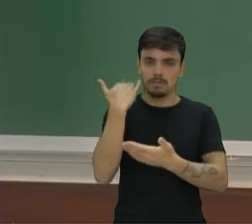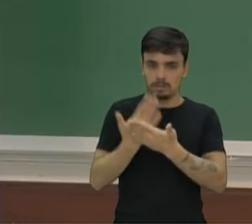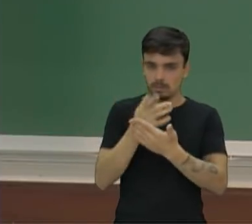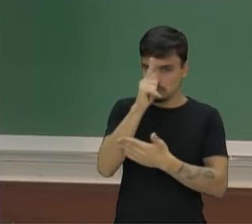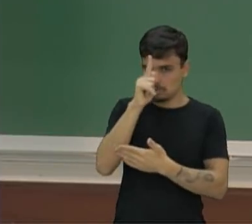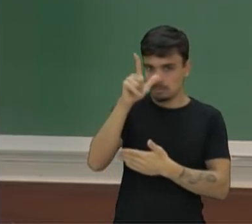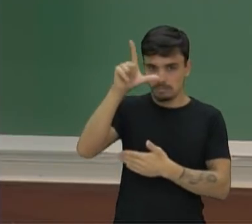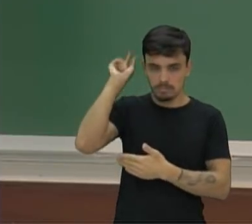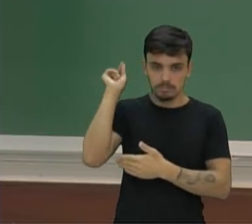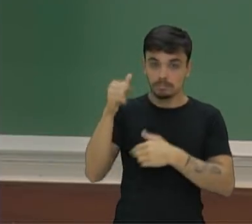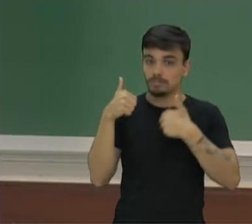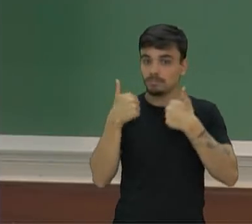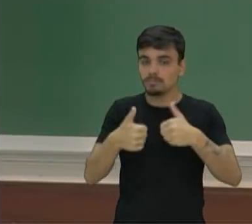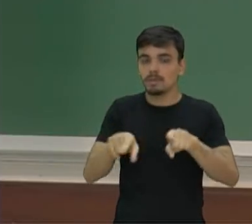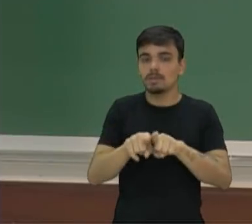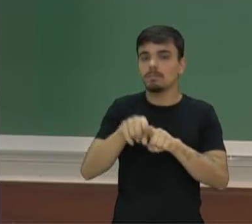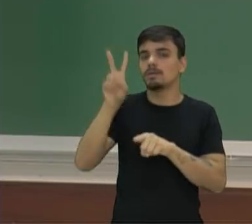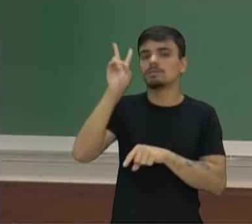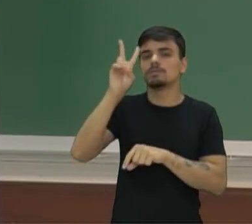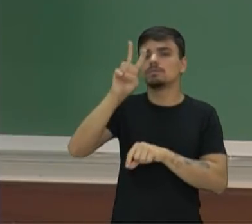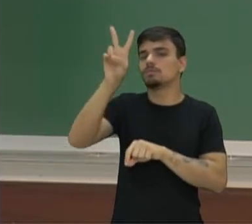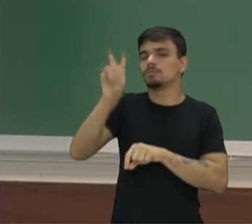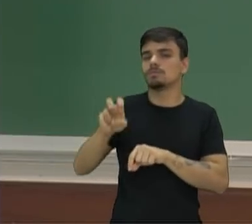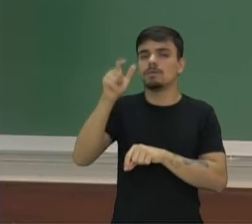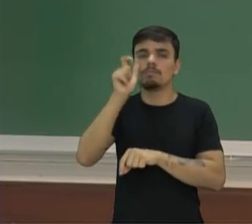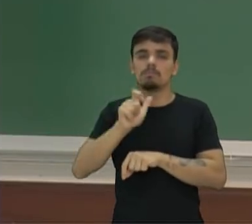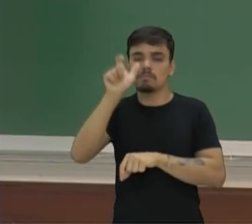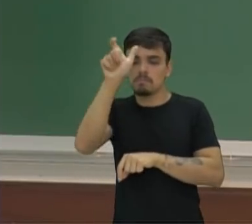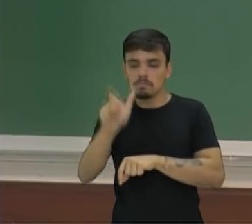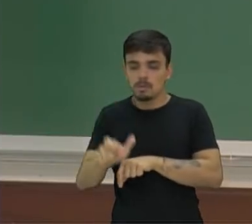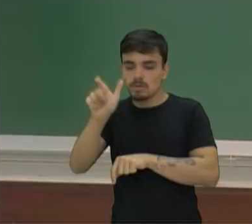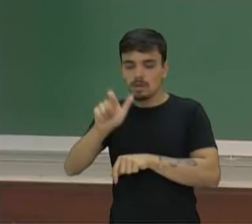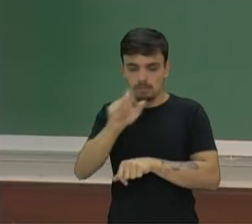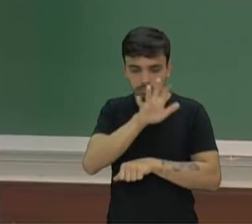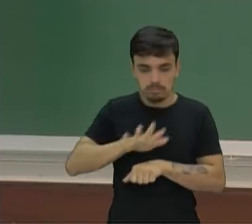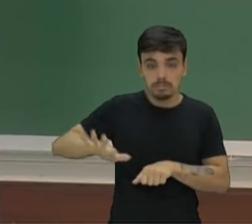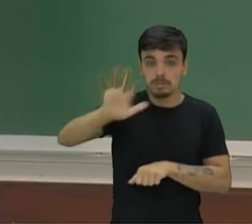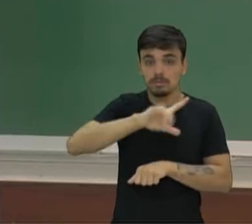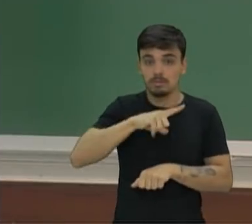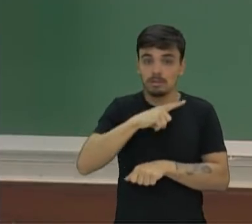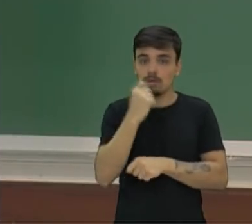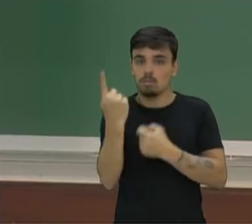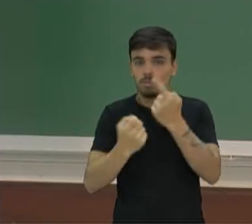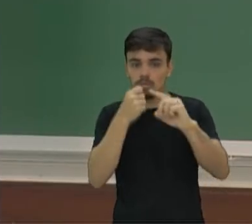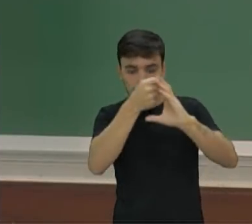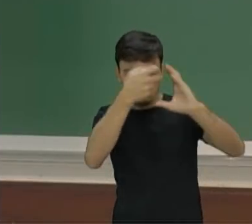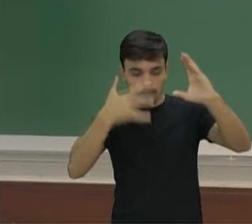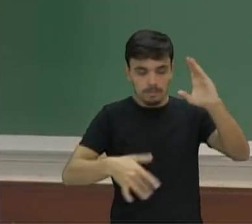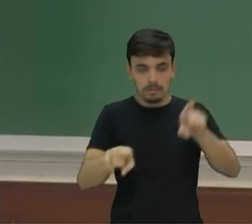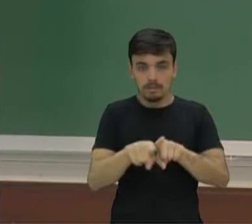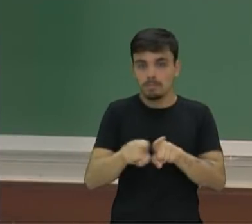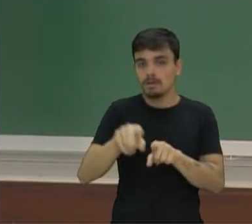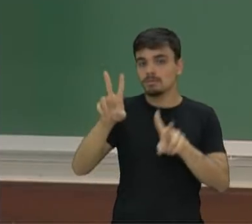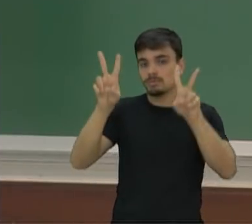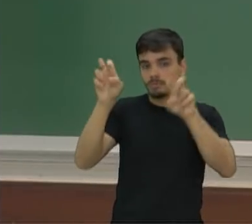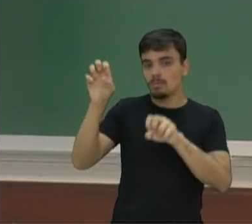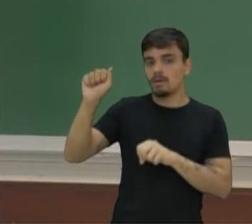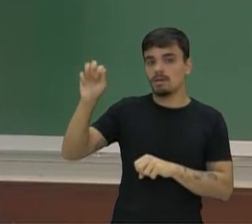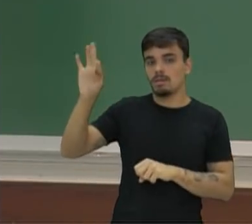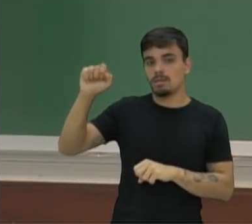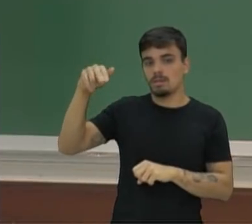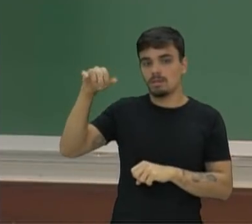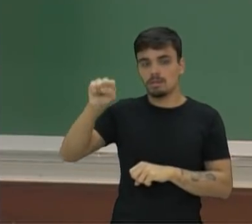Grécia. A história das mulheres na Grécia Antiga em geral, vou trazer algumas características também de Atenas com as